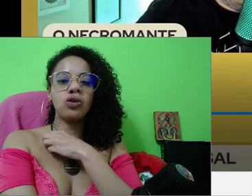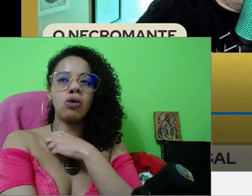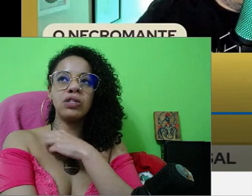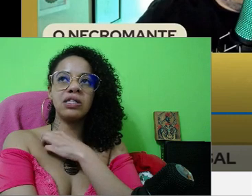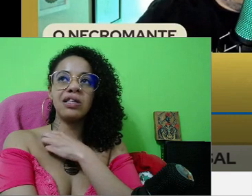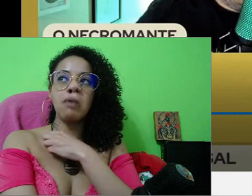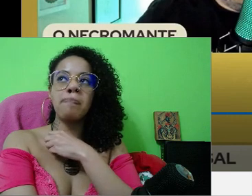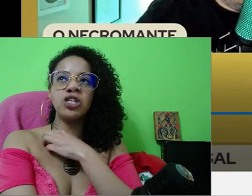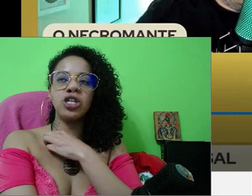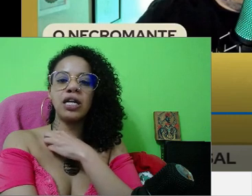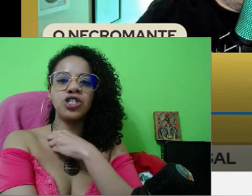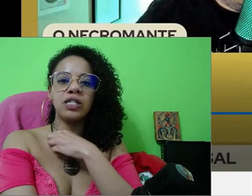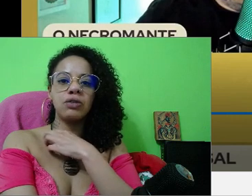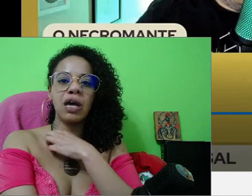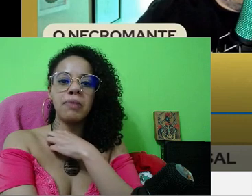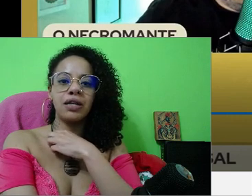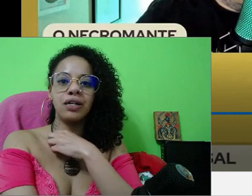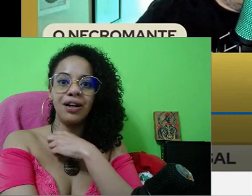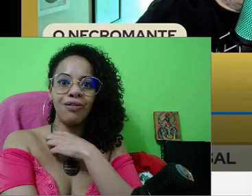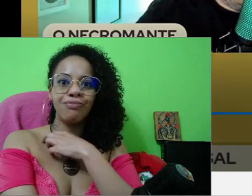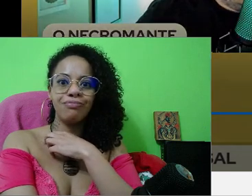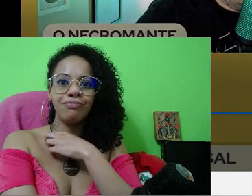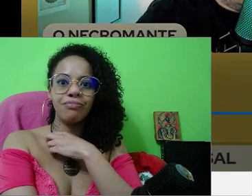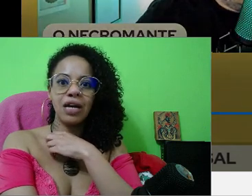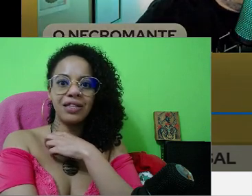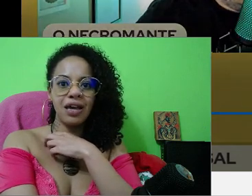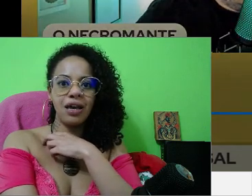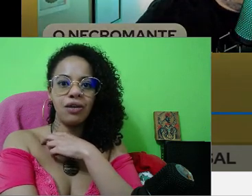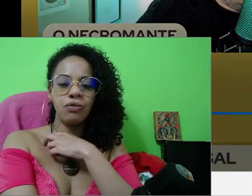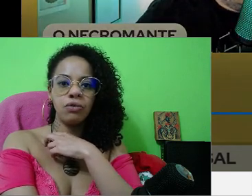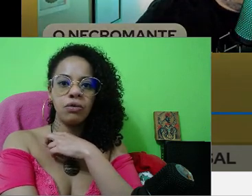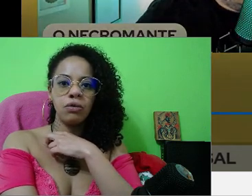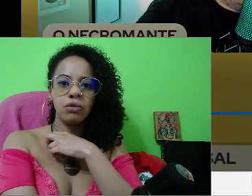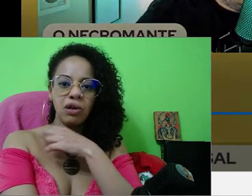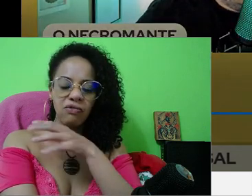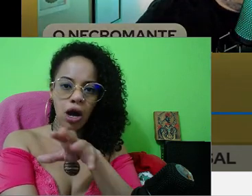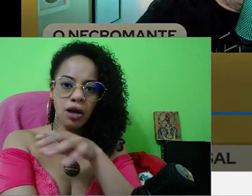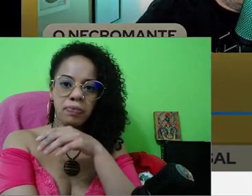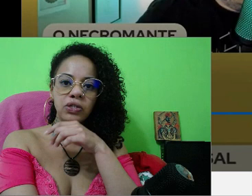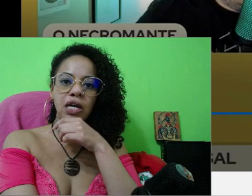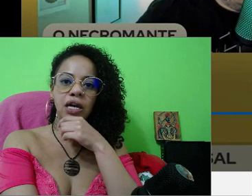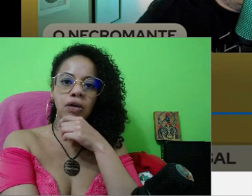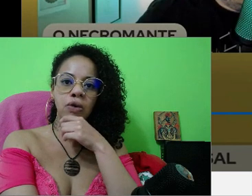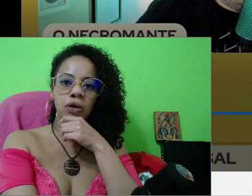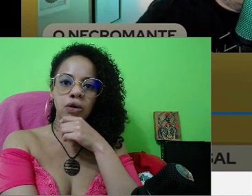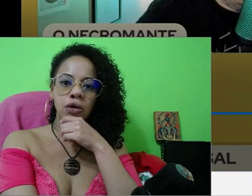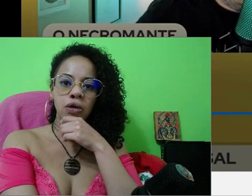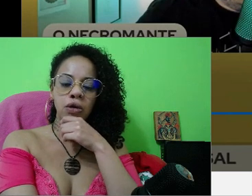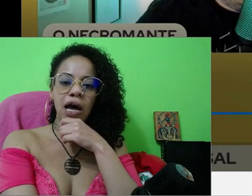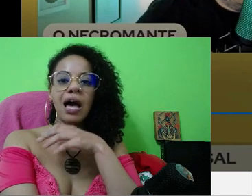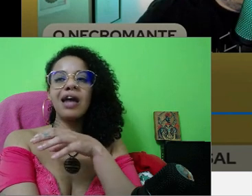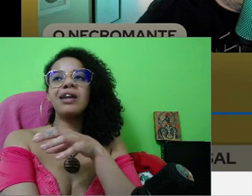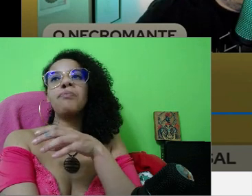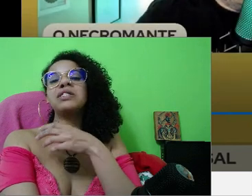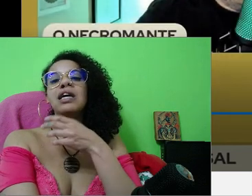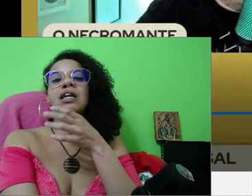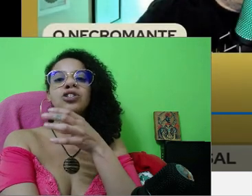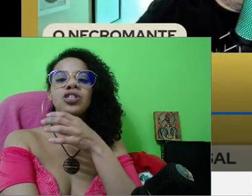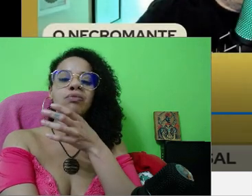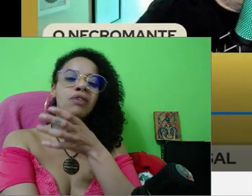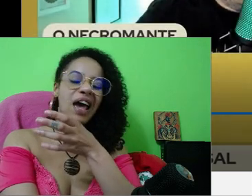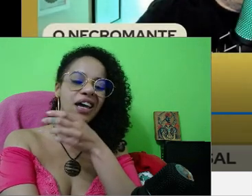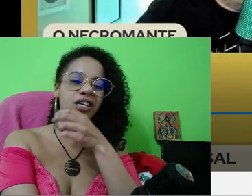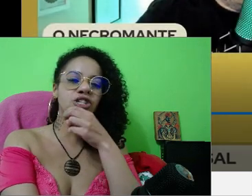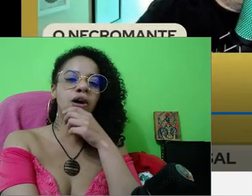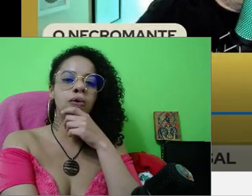afinal de contas né Tem uma parte de igreja sendo queimada não é terreiro Então corre pelos terreiro ah não